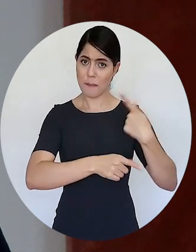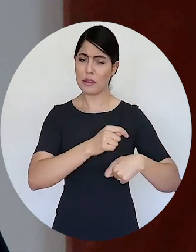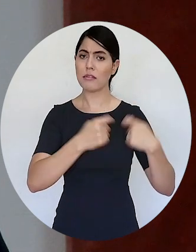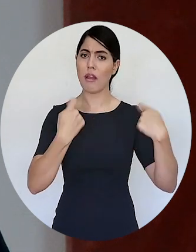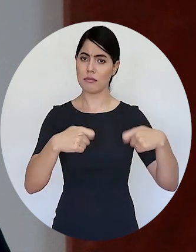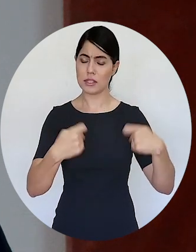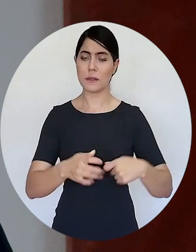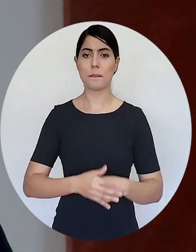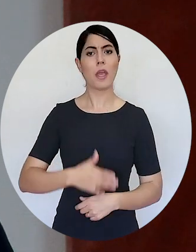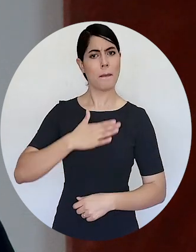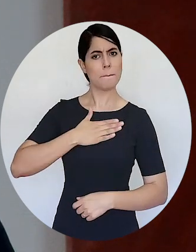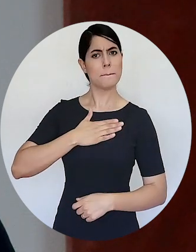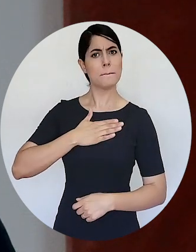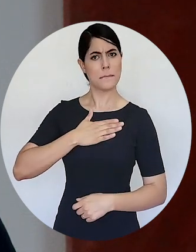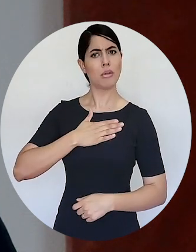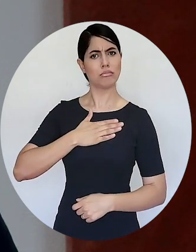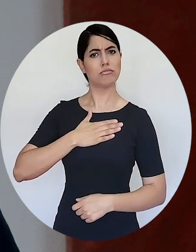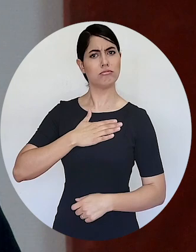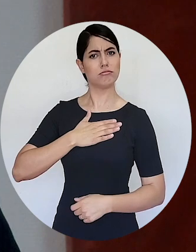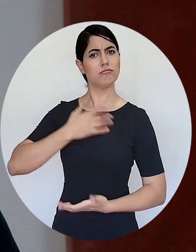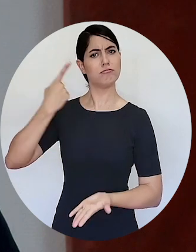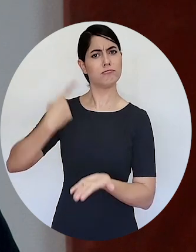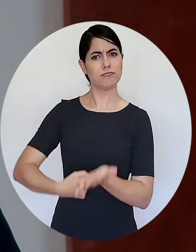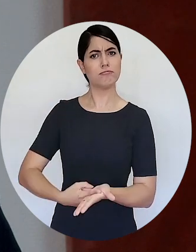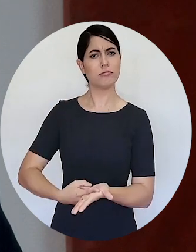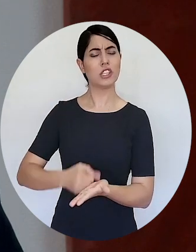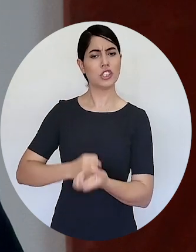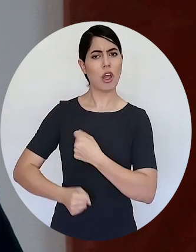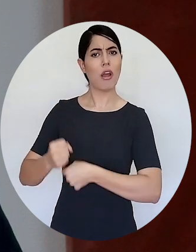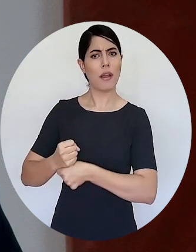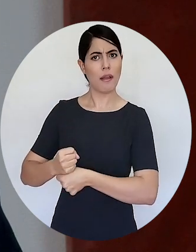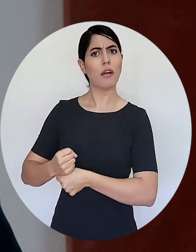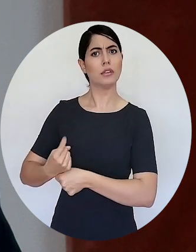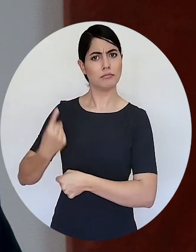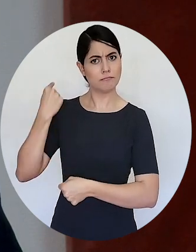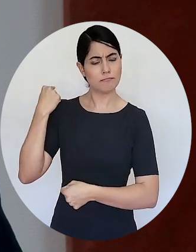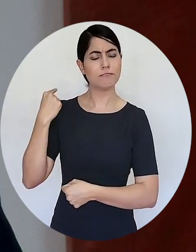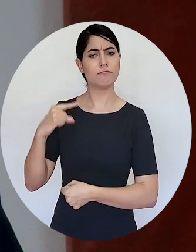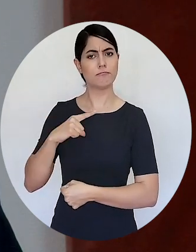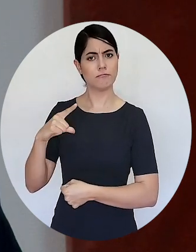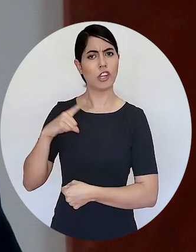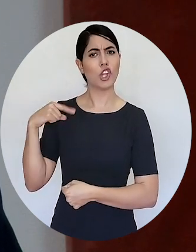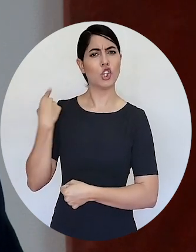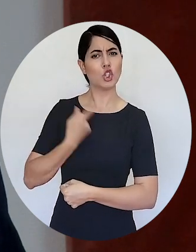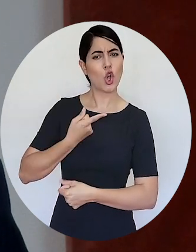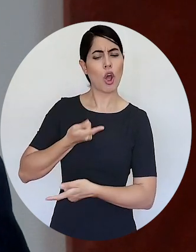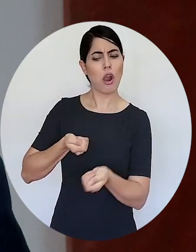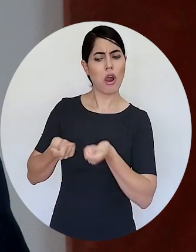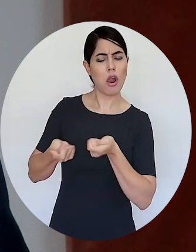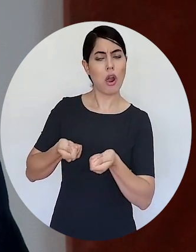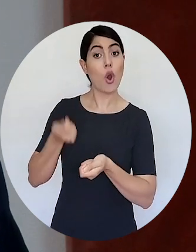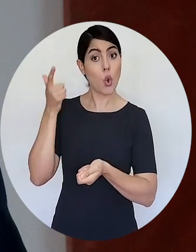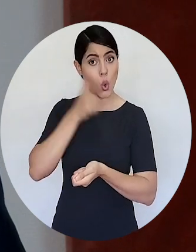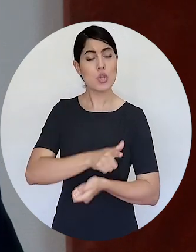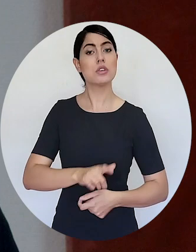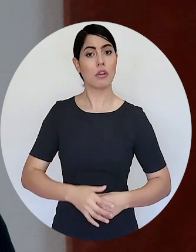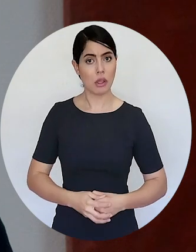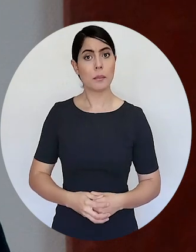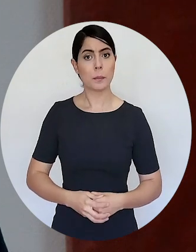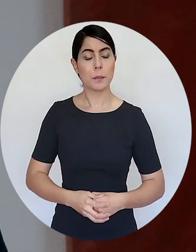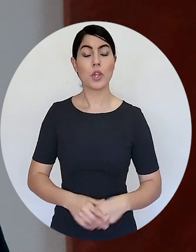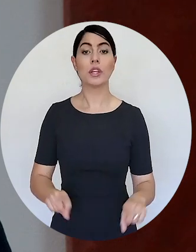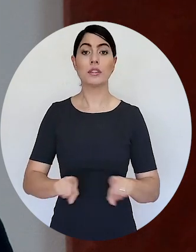é um compromisso da minha gestão. No último ano, nós economizamos muito, com medidas de austeridade baseadas